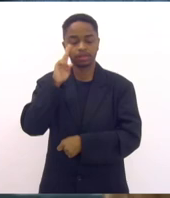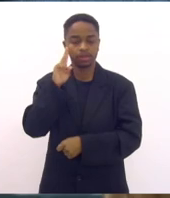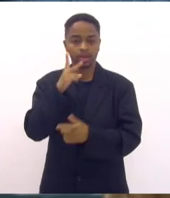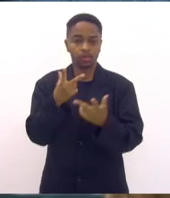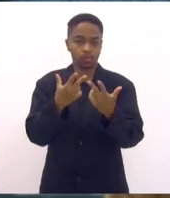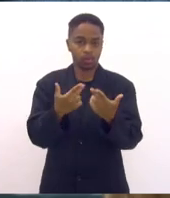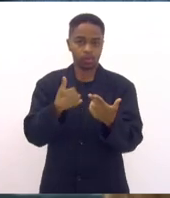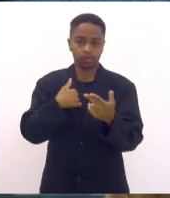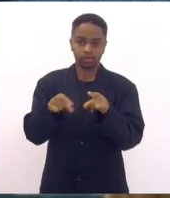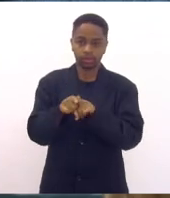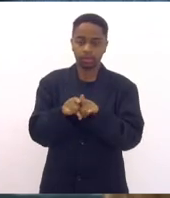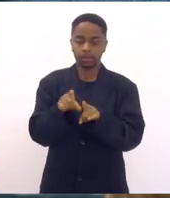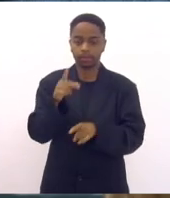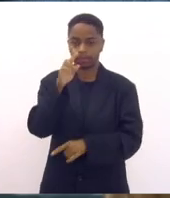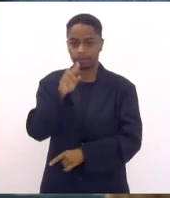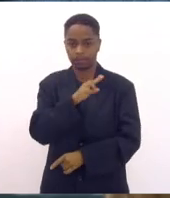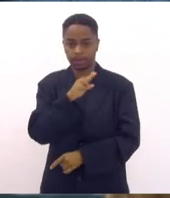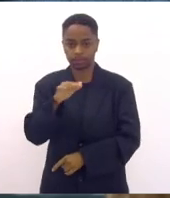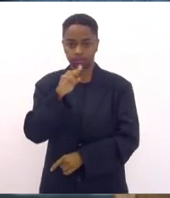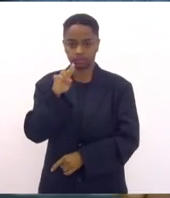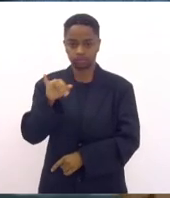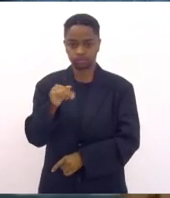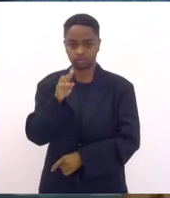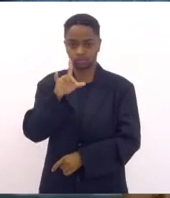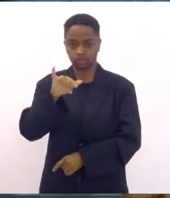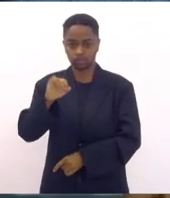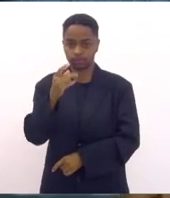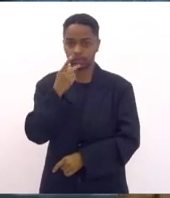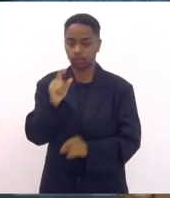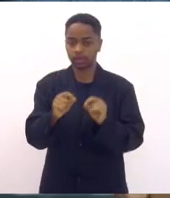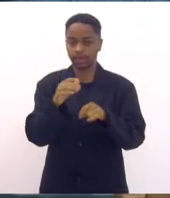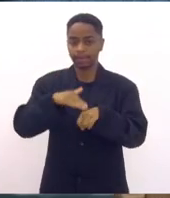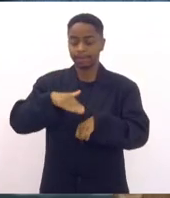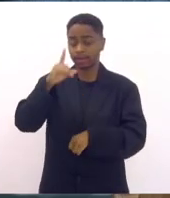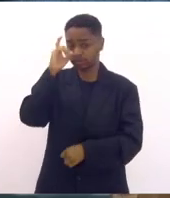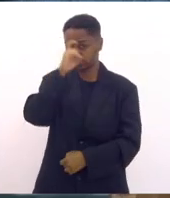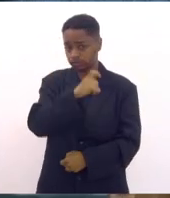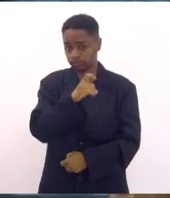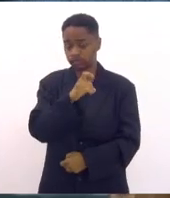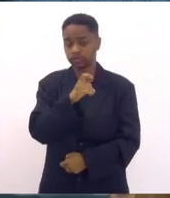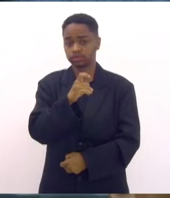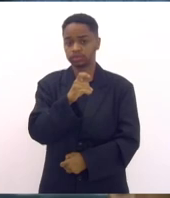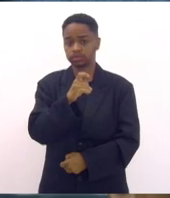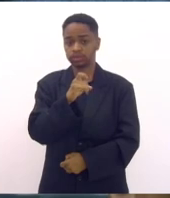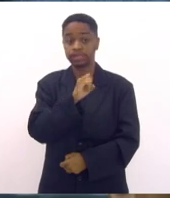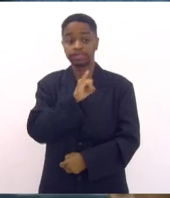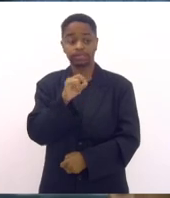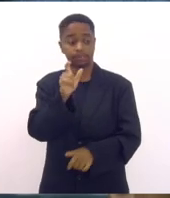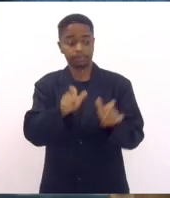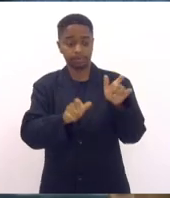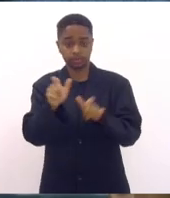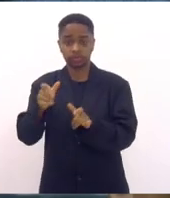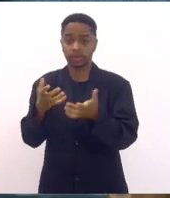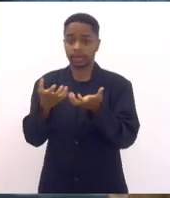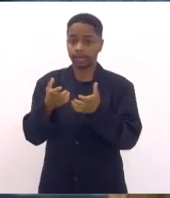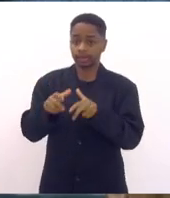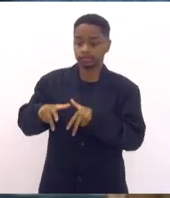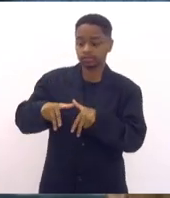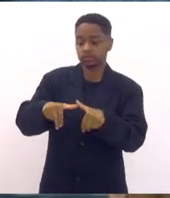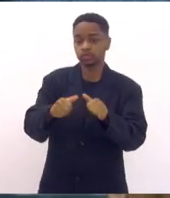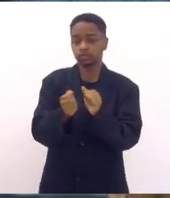Lancelote sempre falamos em São Paulo que o mais difícil ainda é que quem se dispõe a andar junto dos